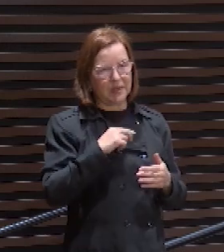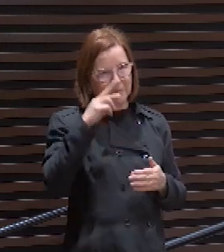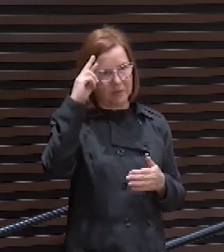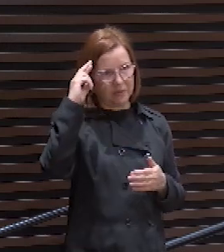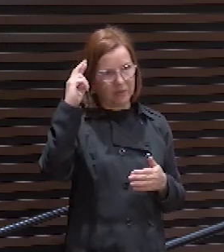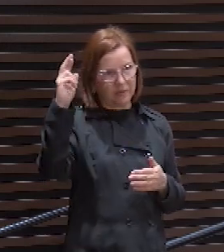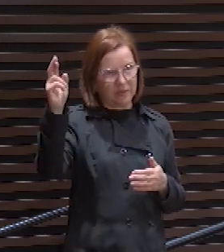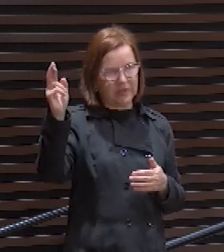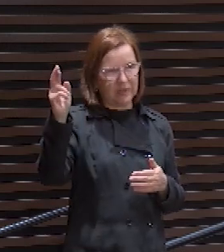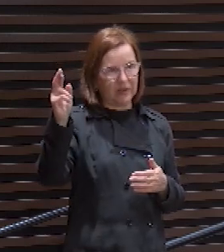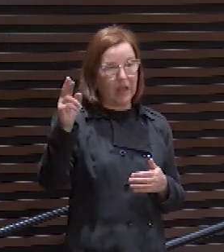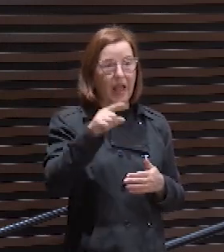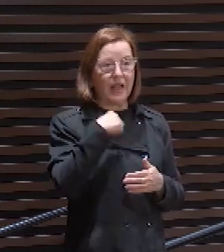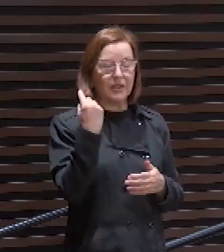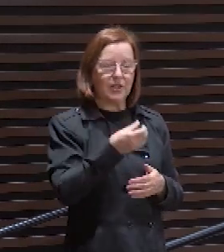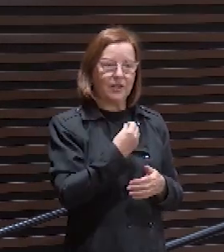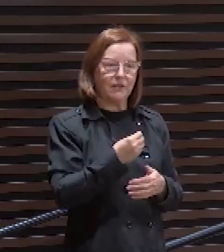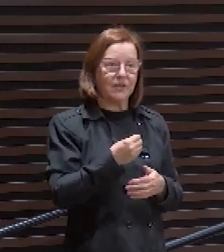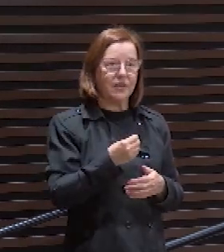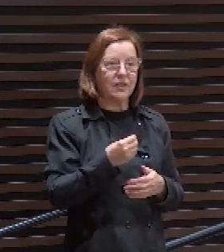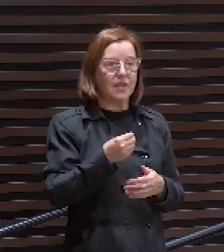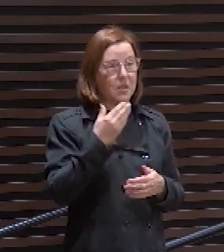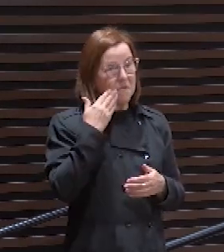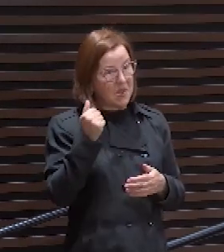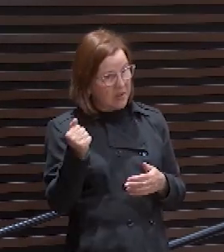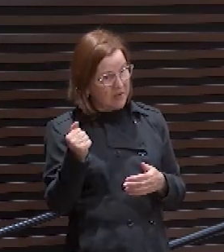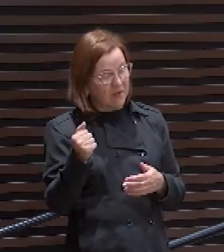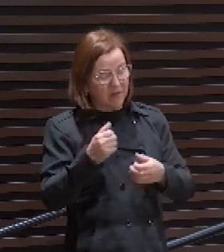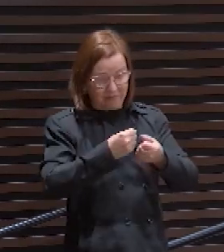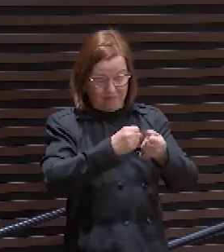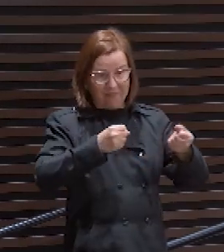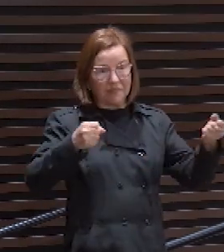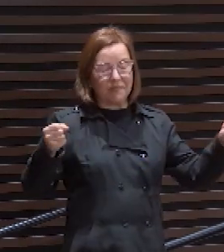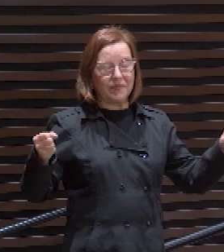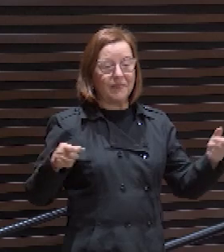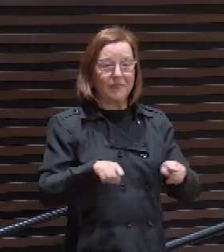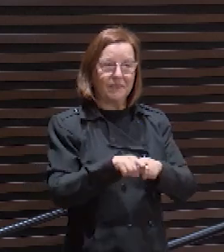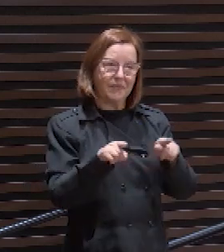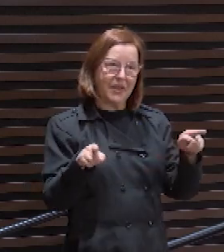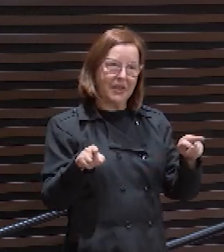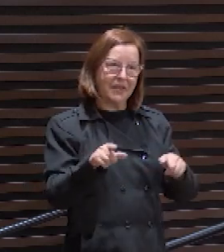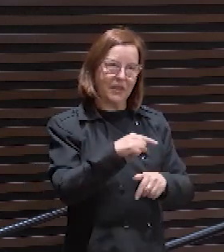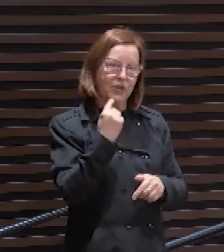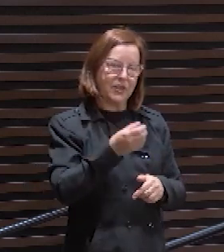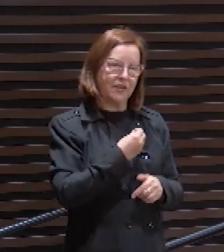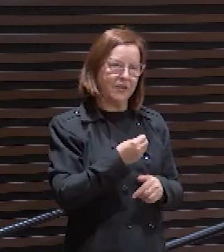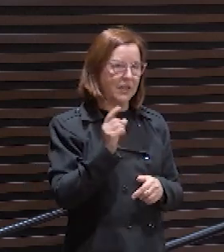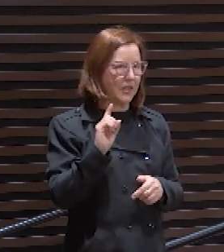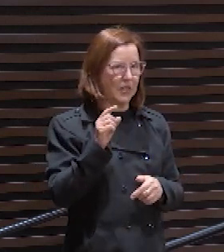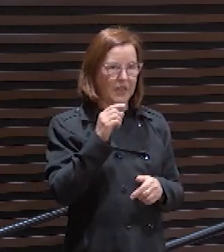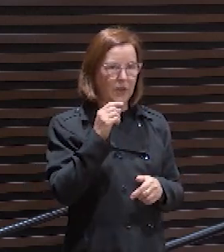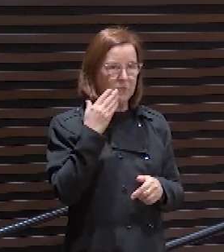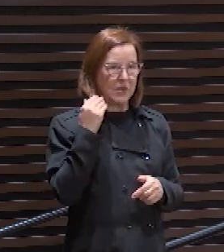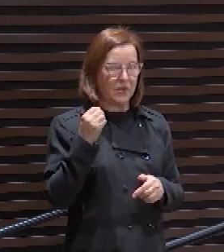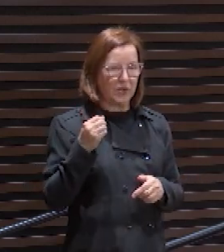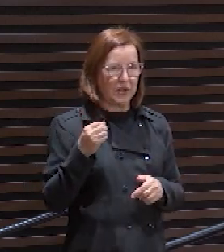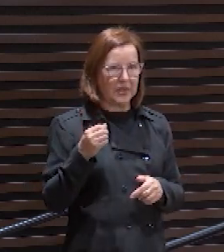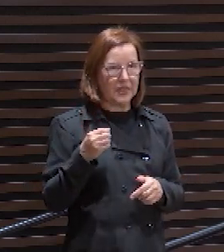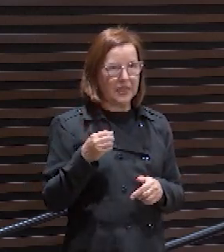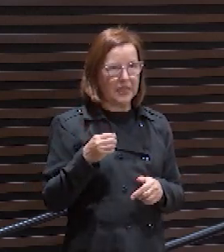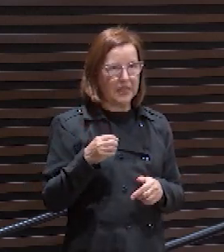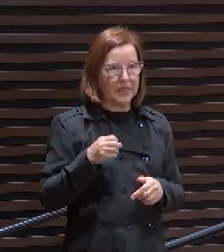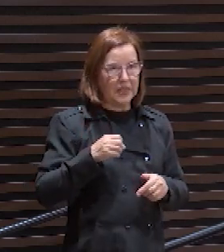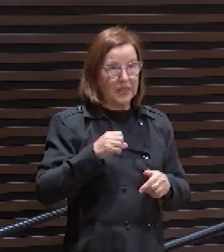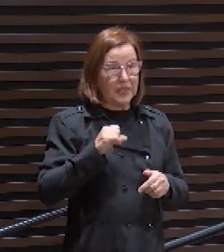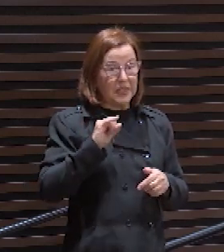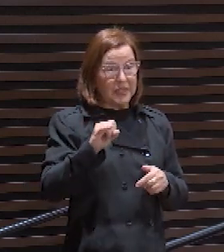nossa vida melhora de uma forma imensurável. Porém, a nossa vida não melhora como se agora temos promessas de Deus